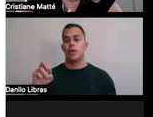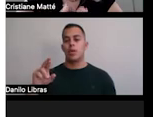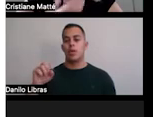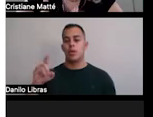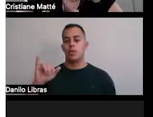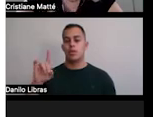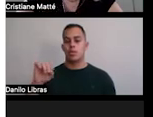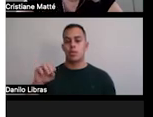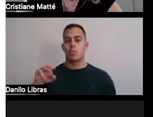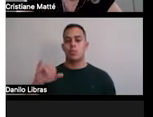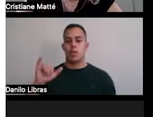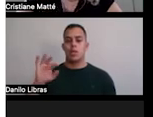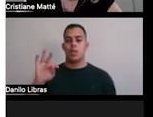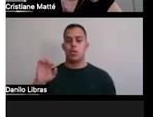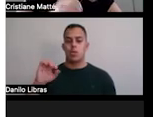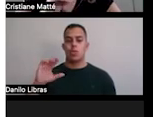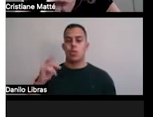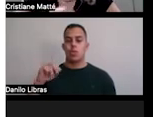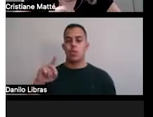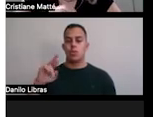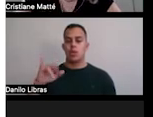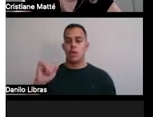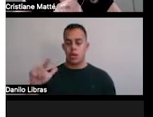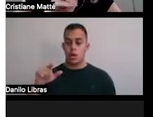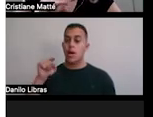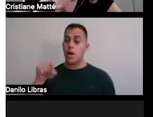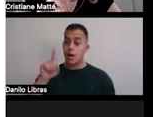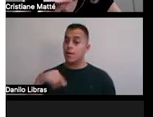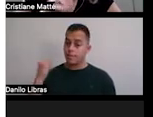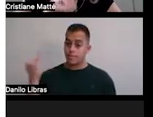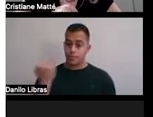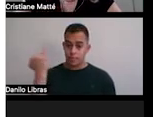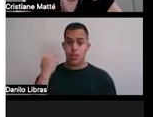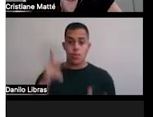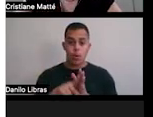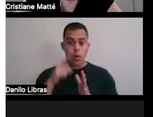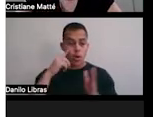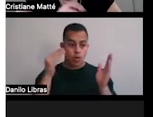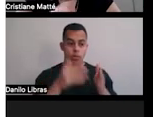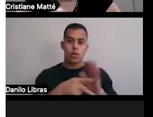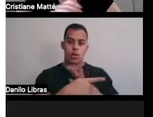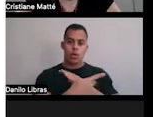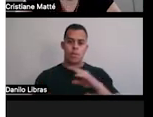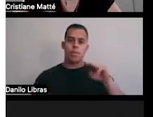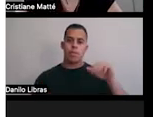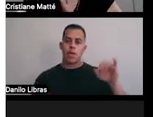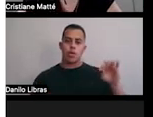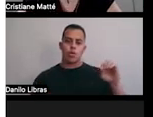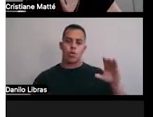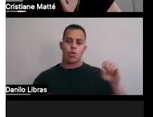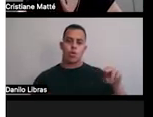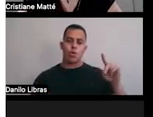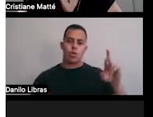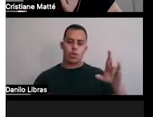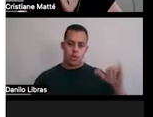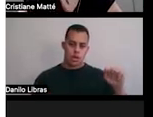uma espécie, né, oxidante, mas ela é exclusiva, então, nesse caso aqui a gente avaliou exclusivamente na mitocôndria, e lá na mitocôndria ela estava